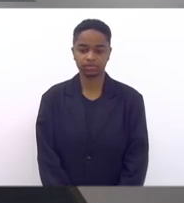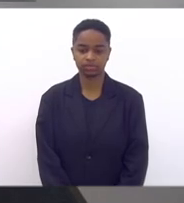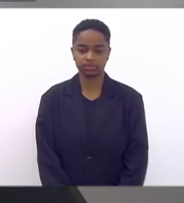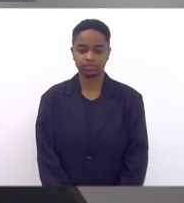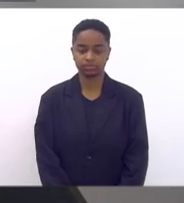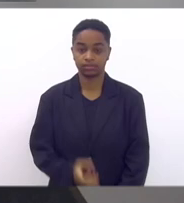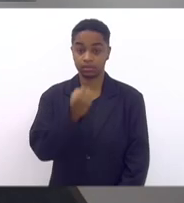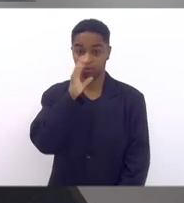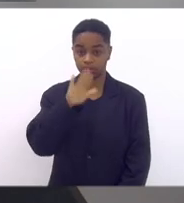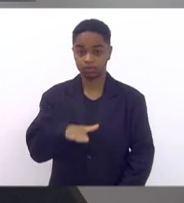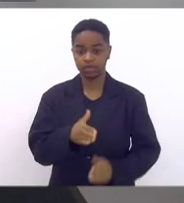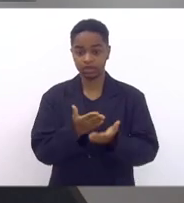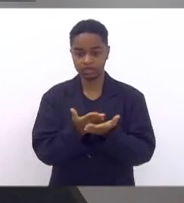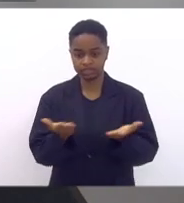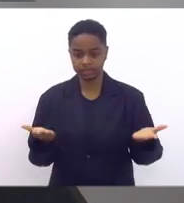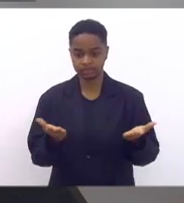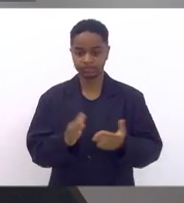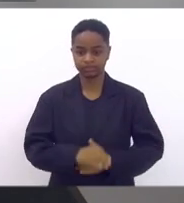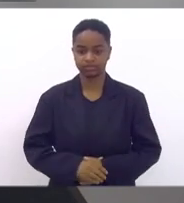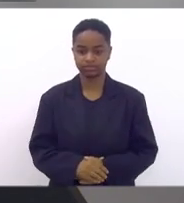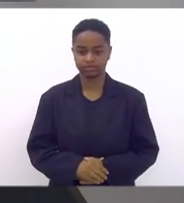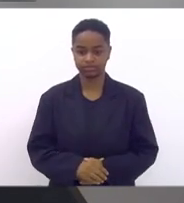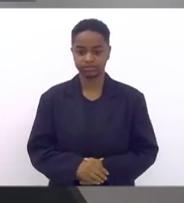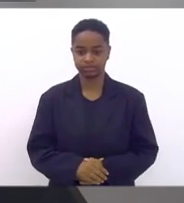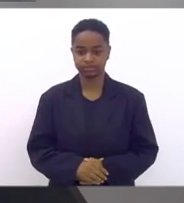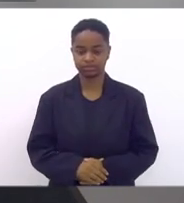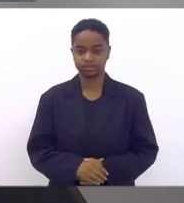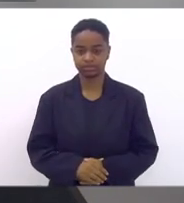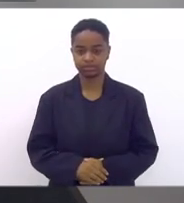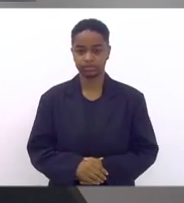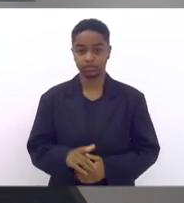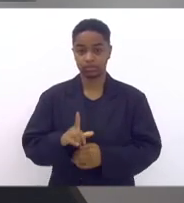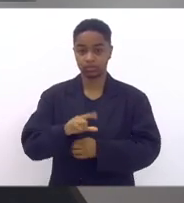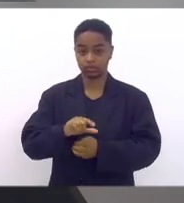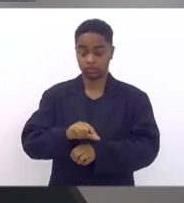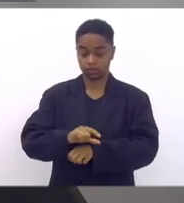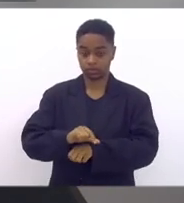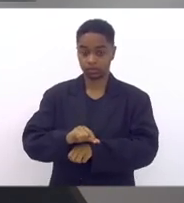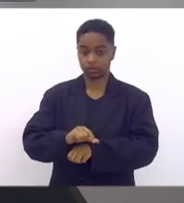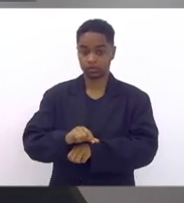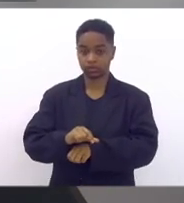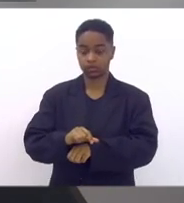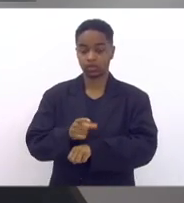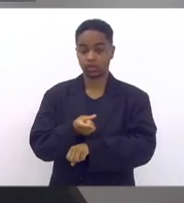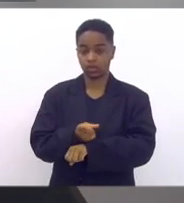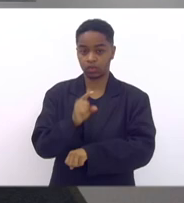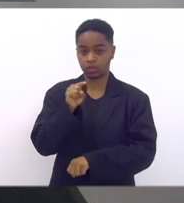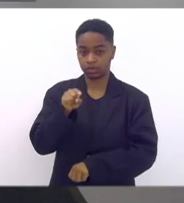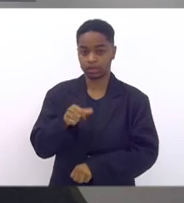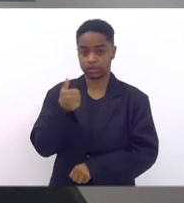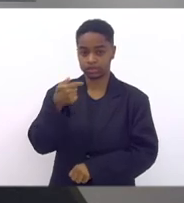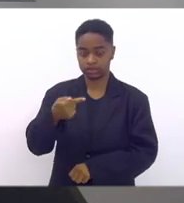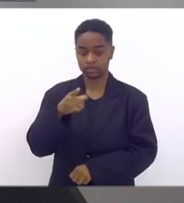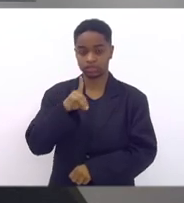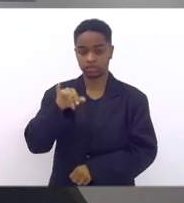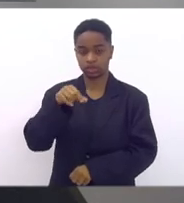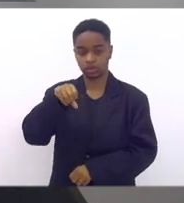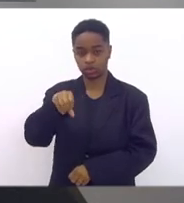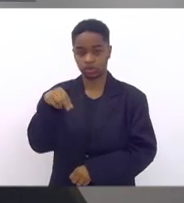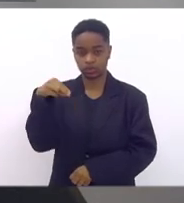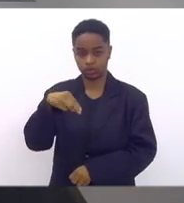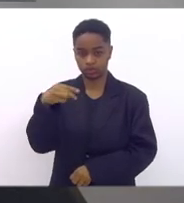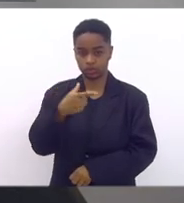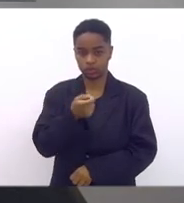Boa tarde a todos às 133:17 do dia 9 de novembro de 20126